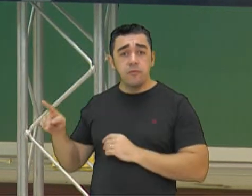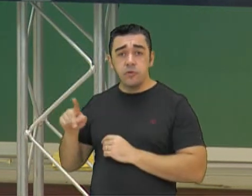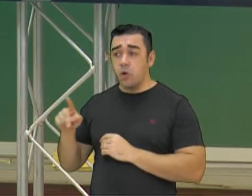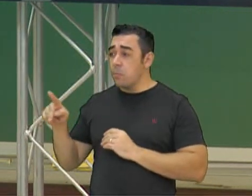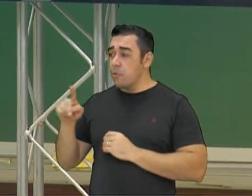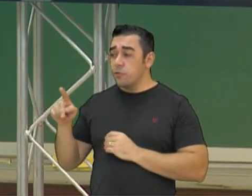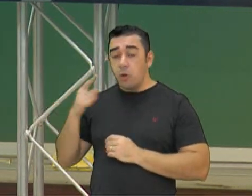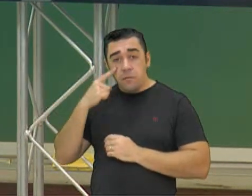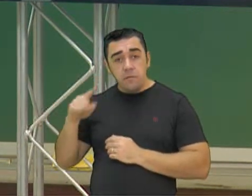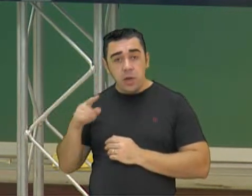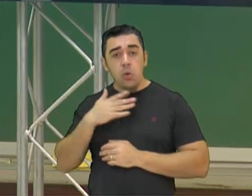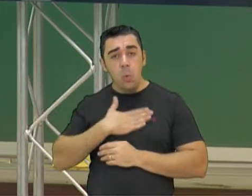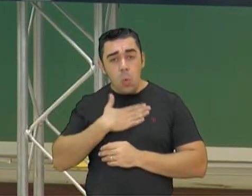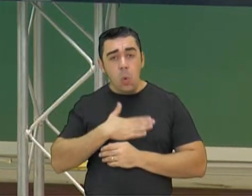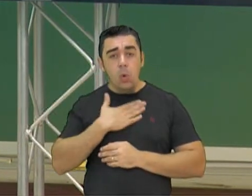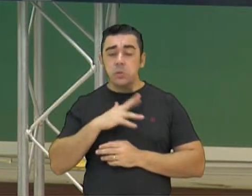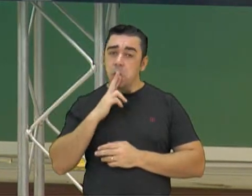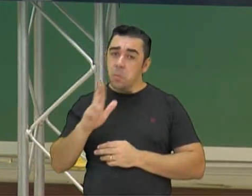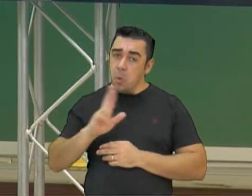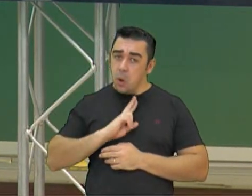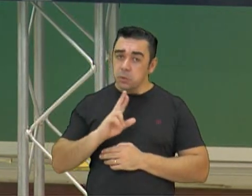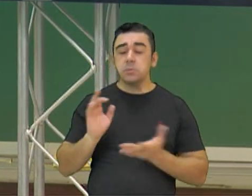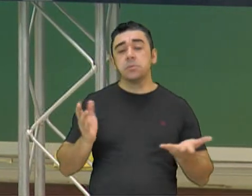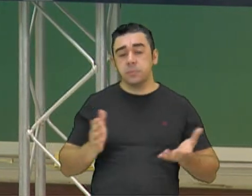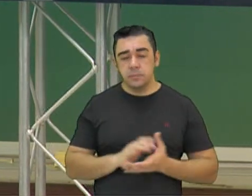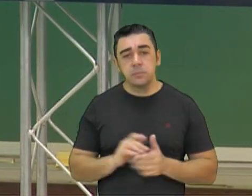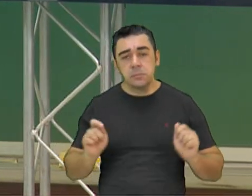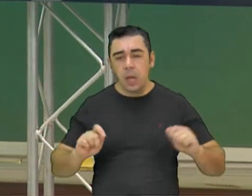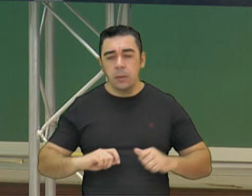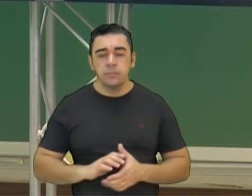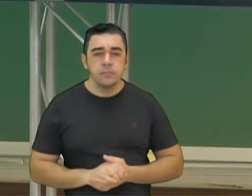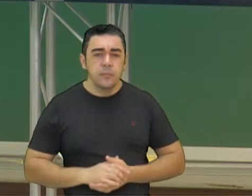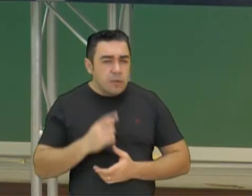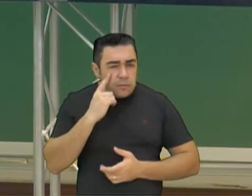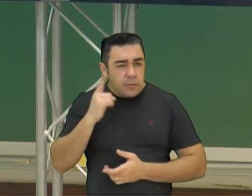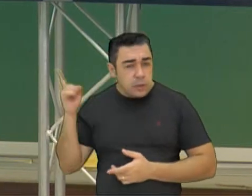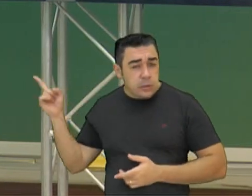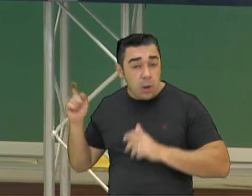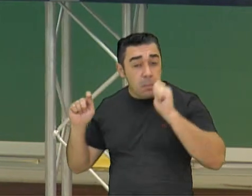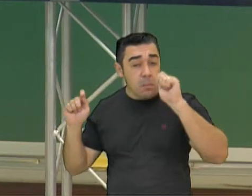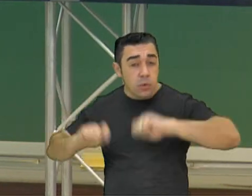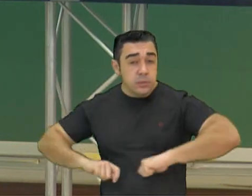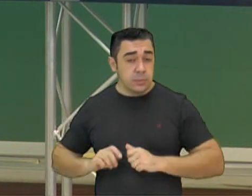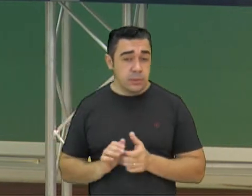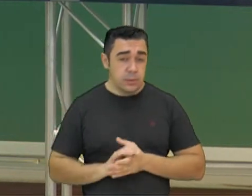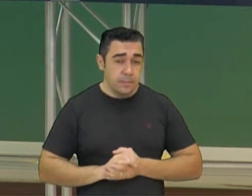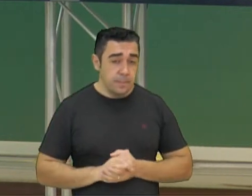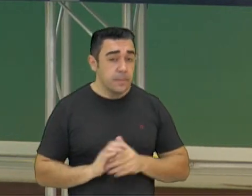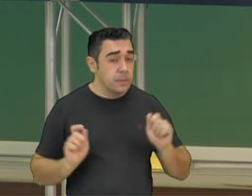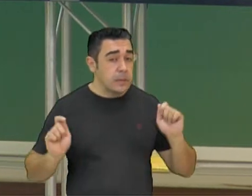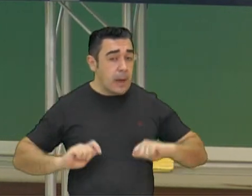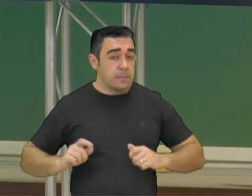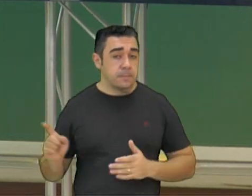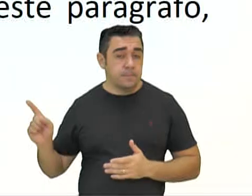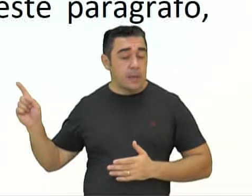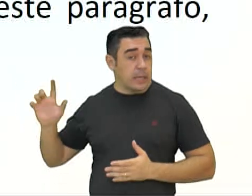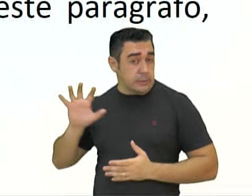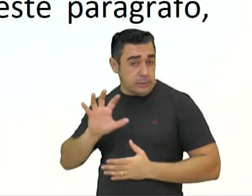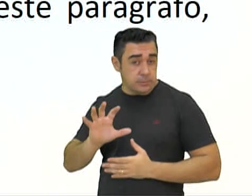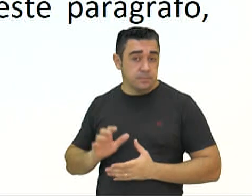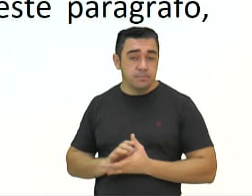um retorno, né? Cada um com o seu professor aí. É possível. Então veja, uma possibilidade, né,